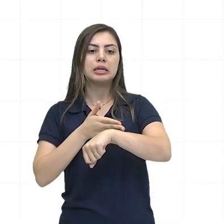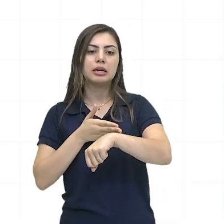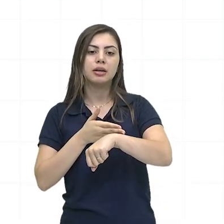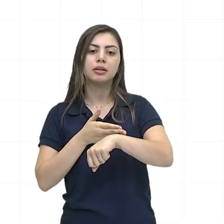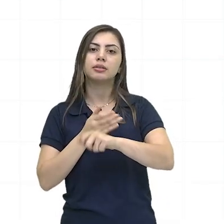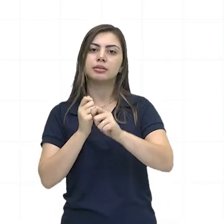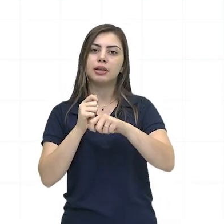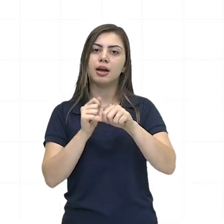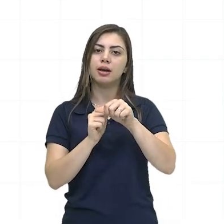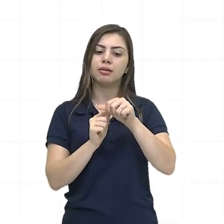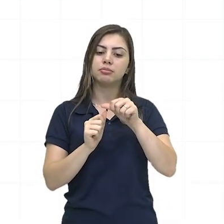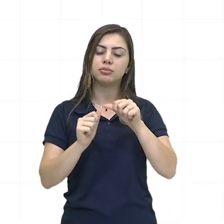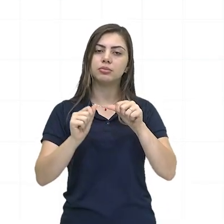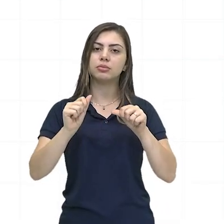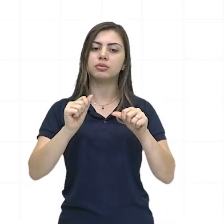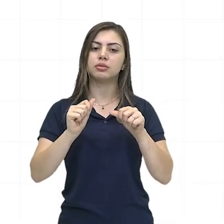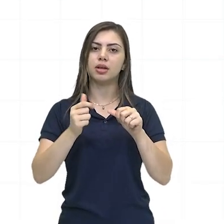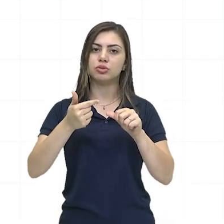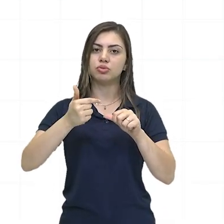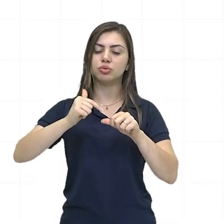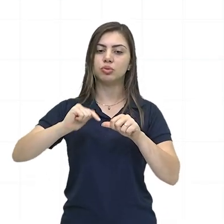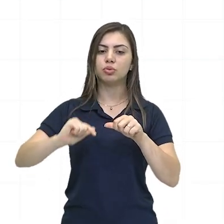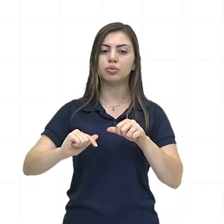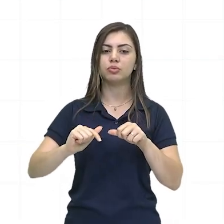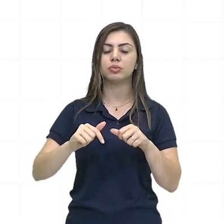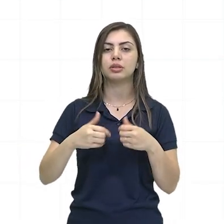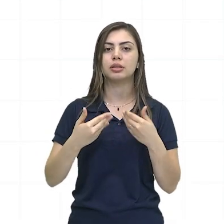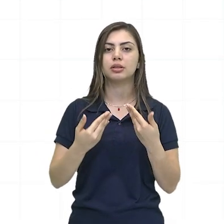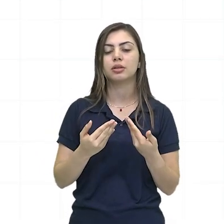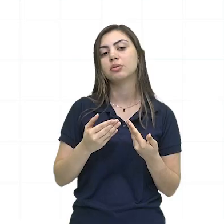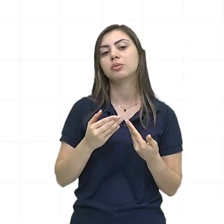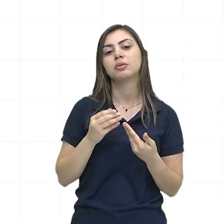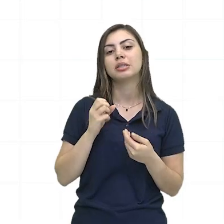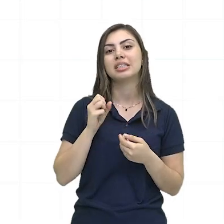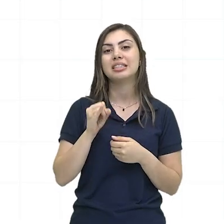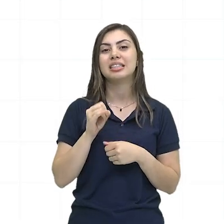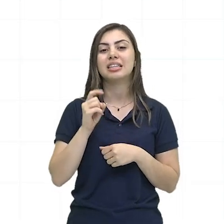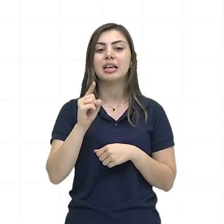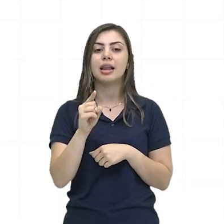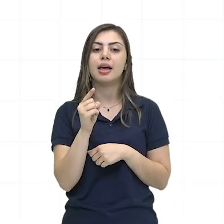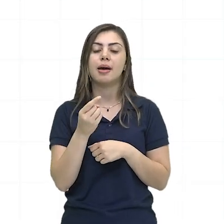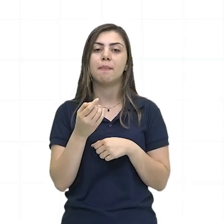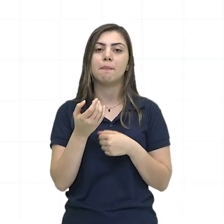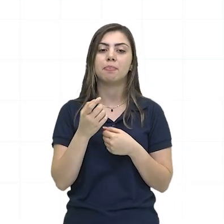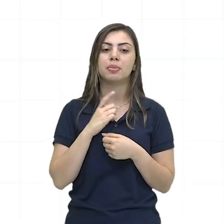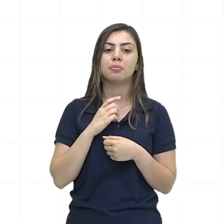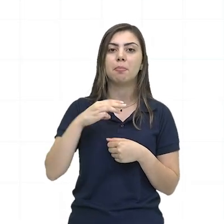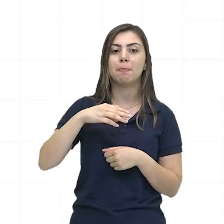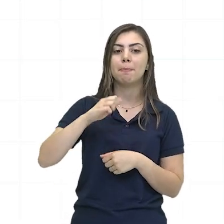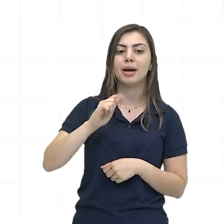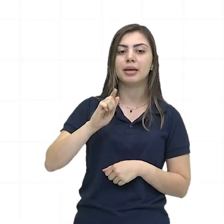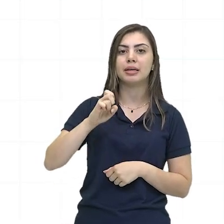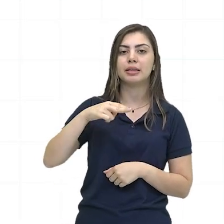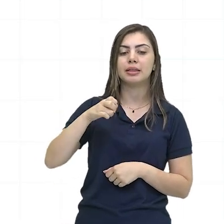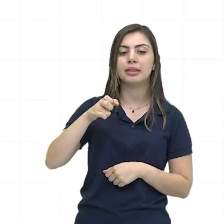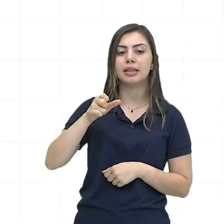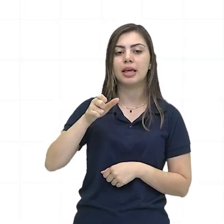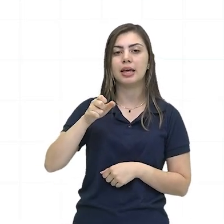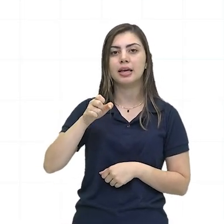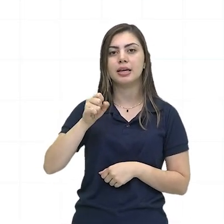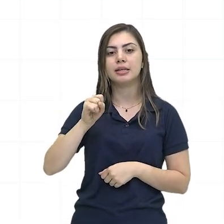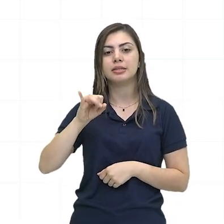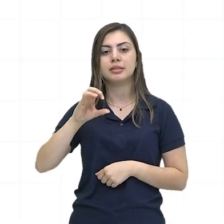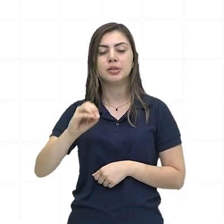esses íons, né, e esses cristais, vão faltar boa parte da composição da matriz inorgânica, que é a composição